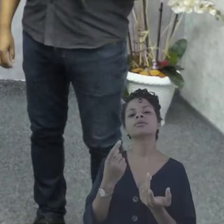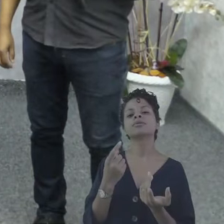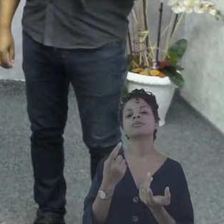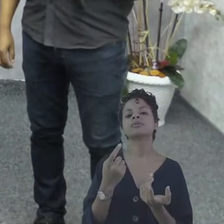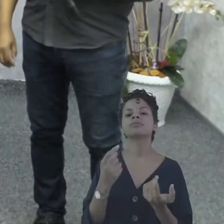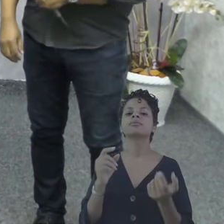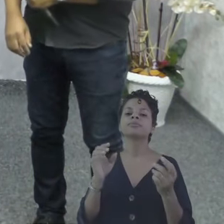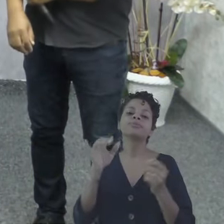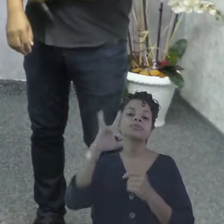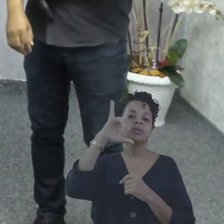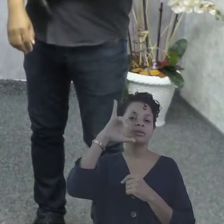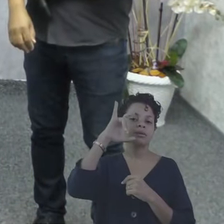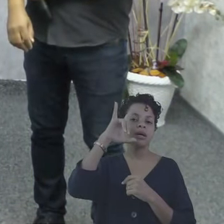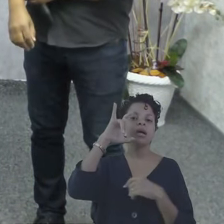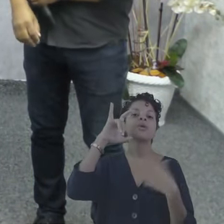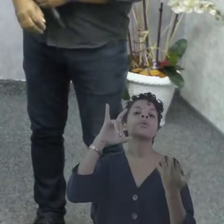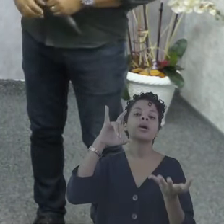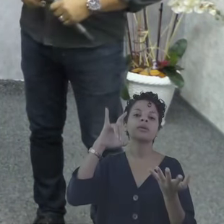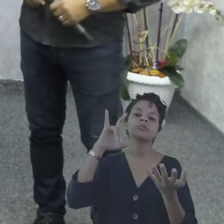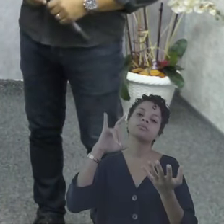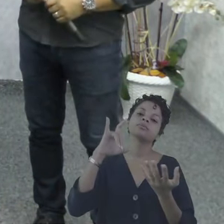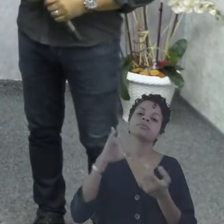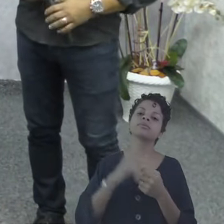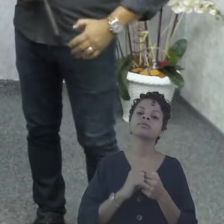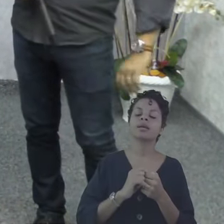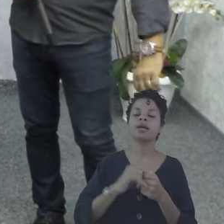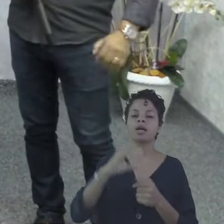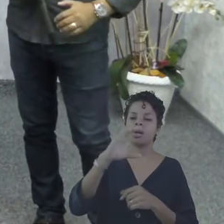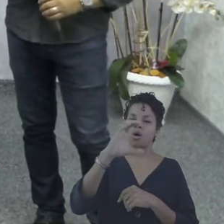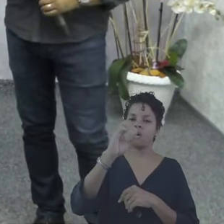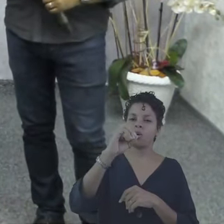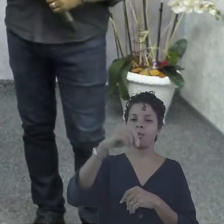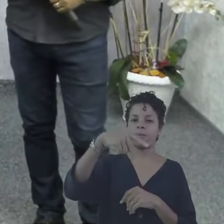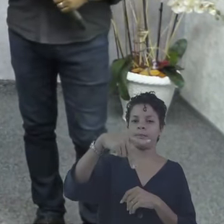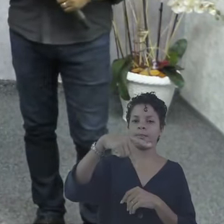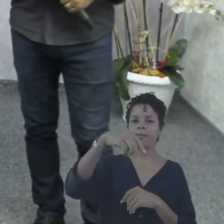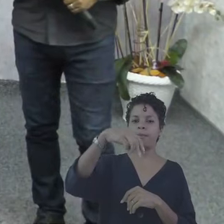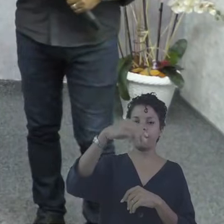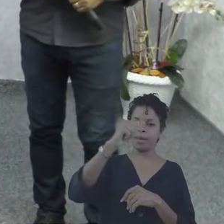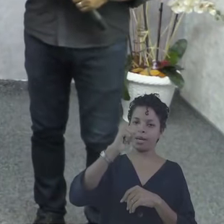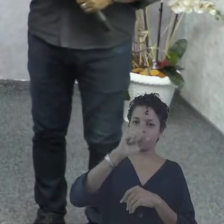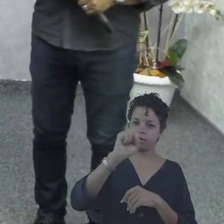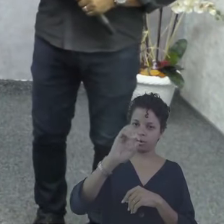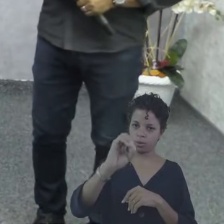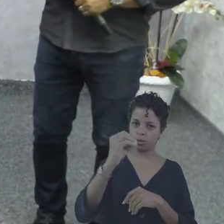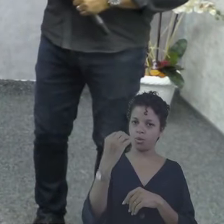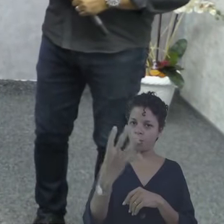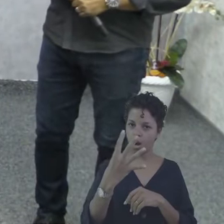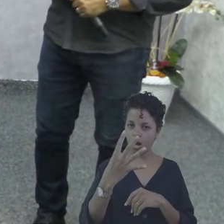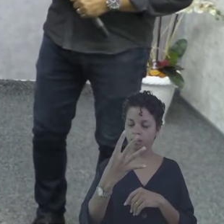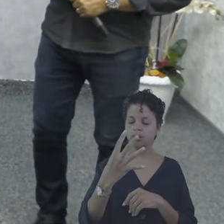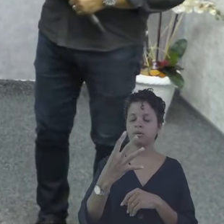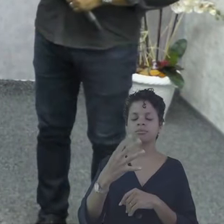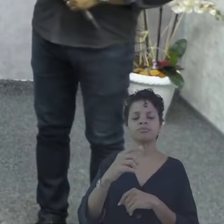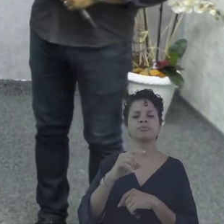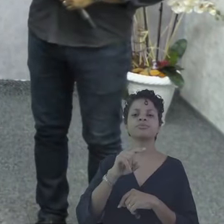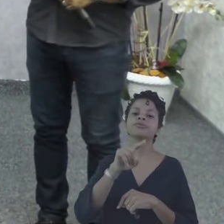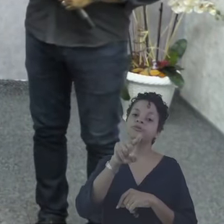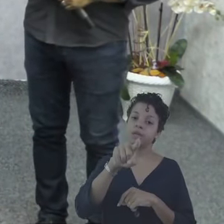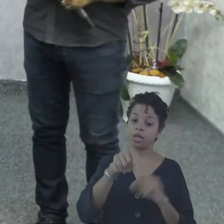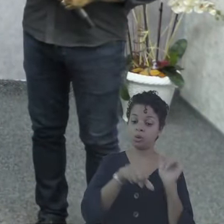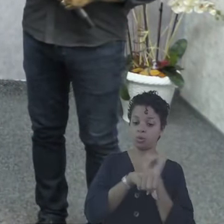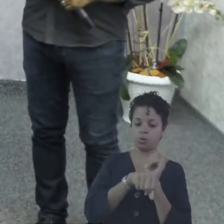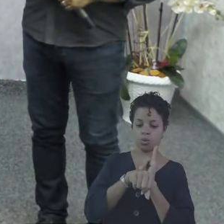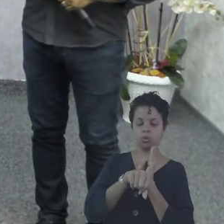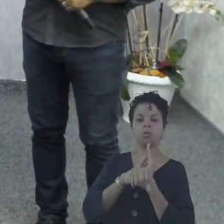mídias sociais são as seguintes: Instagram, arroba compasso4oficial, então vocês que estão aí no YouTube, depois